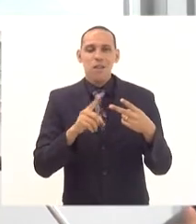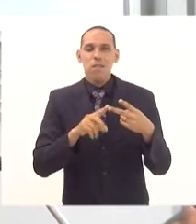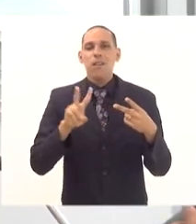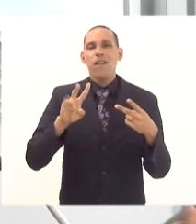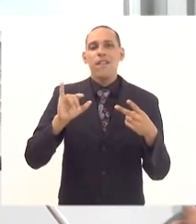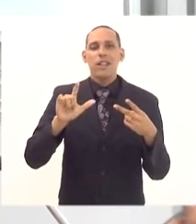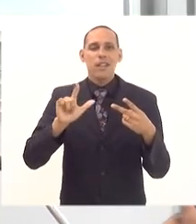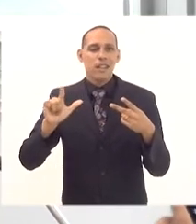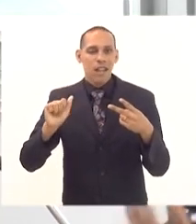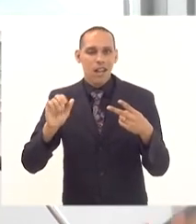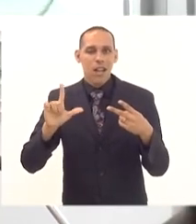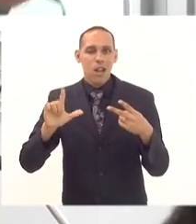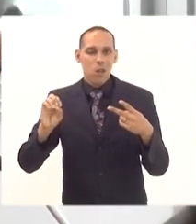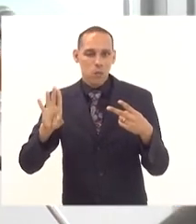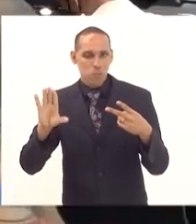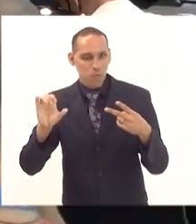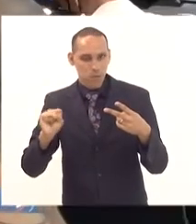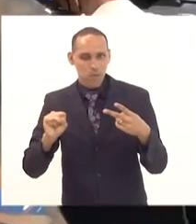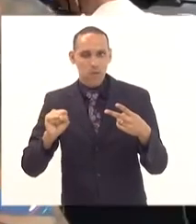villa-lobos